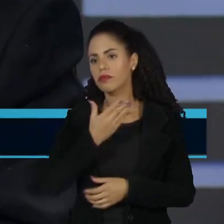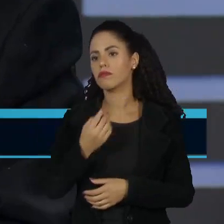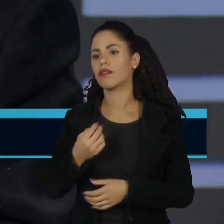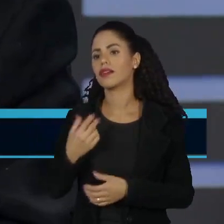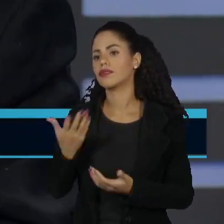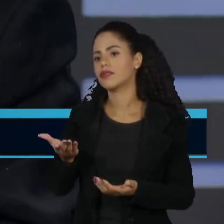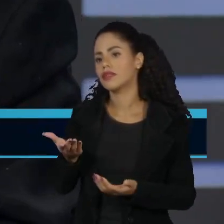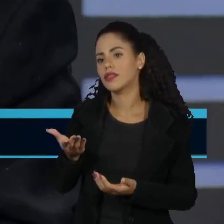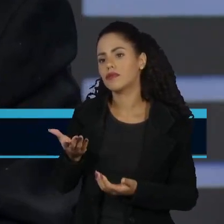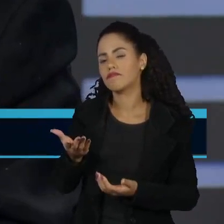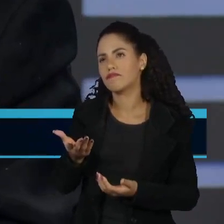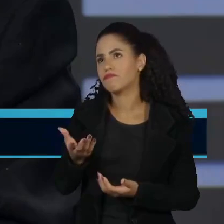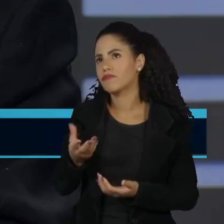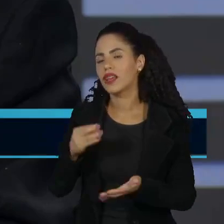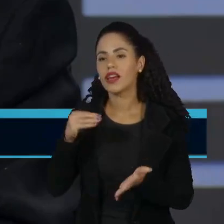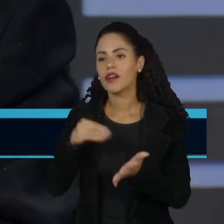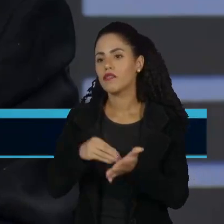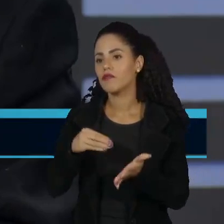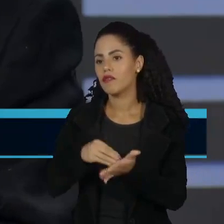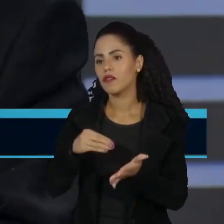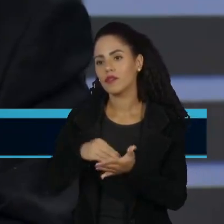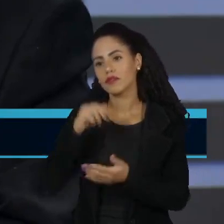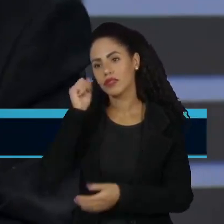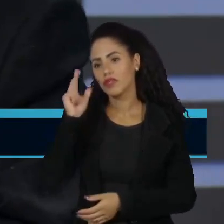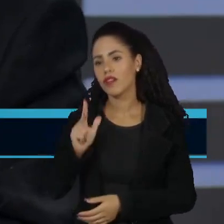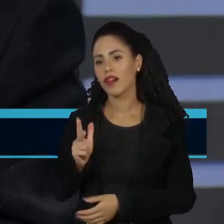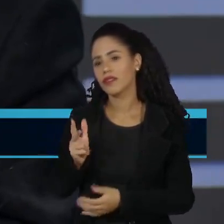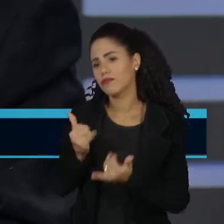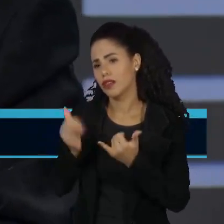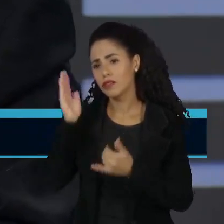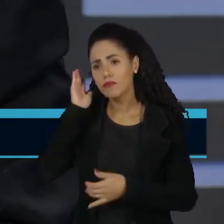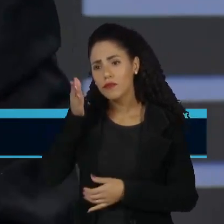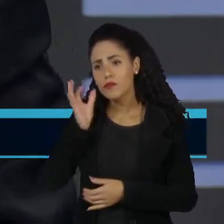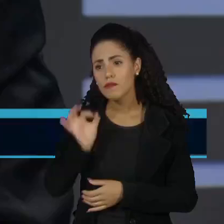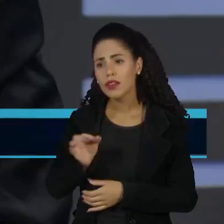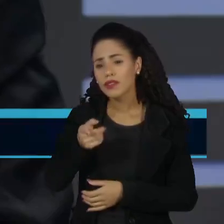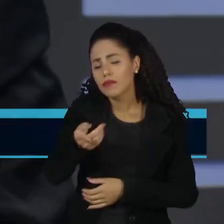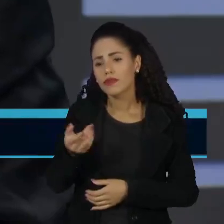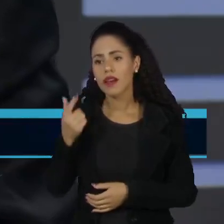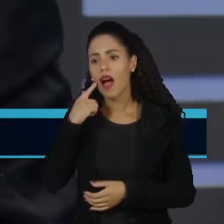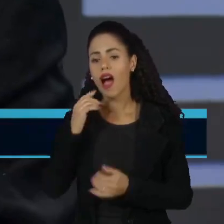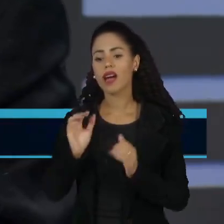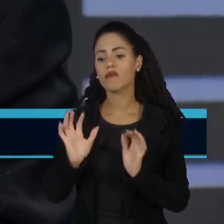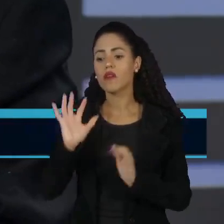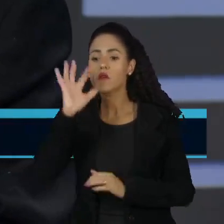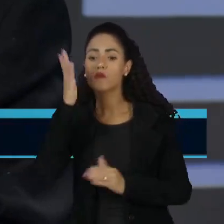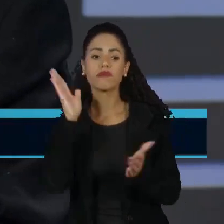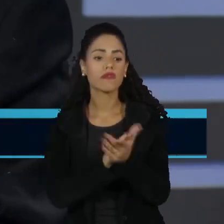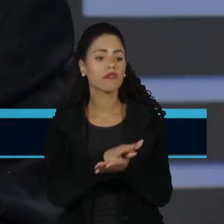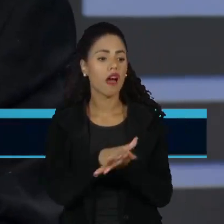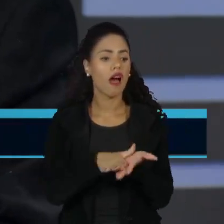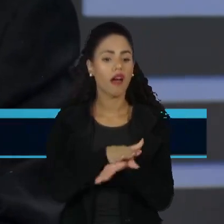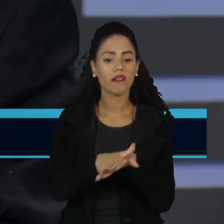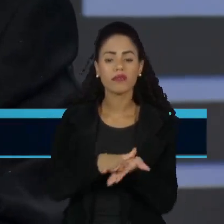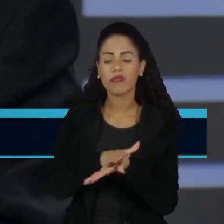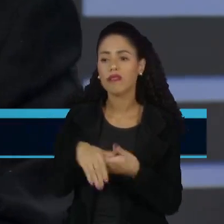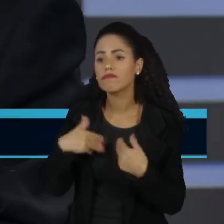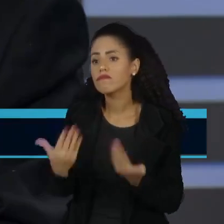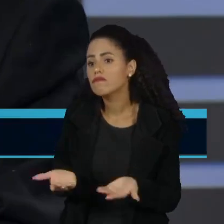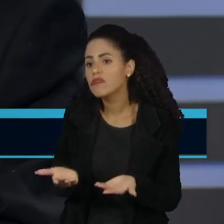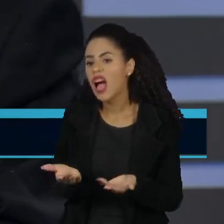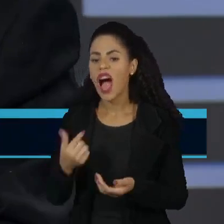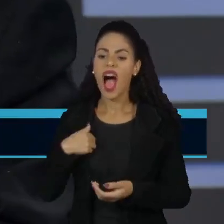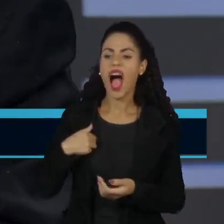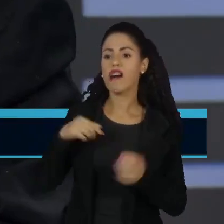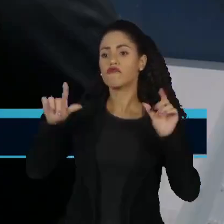inteligência, para não falar outra coisa, né? Porque gravar, achar que não ia acontecer nada, que ele ia ser, sei lá,